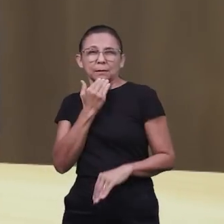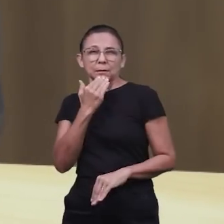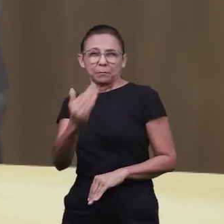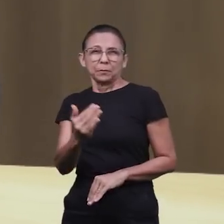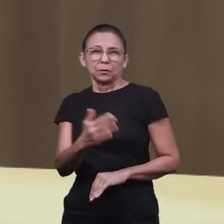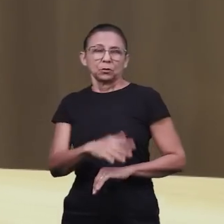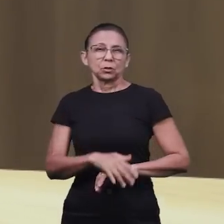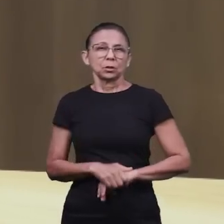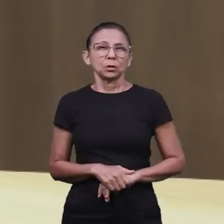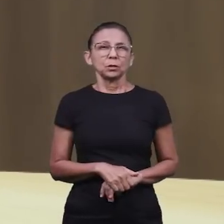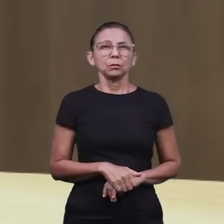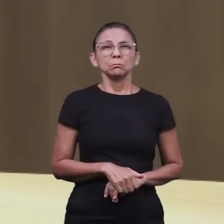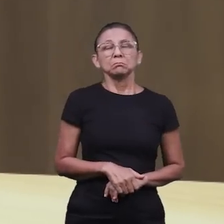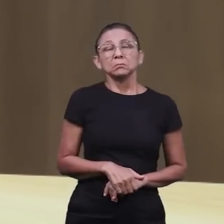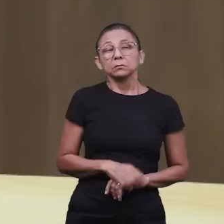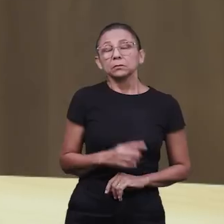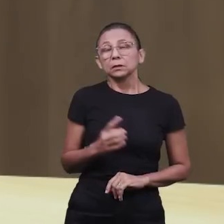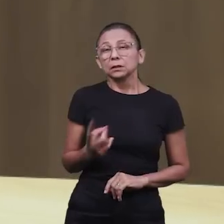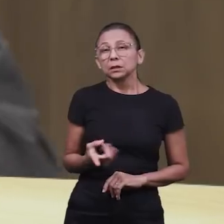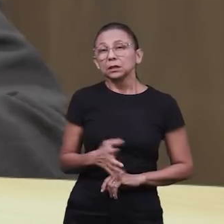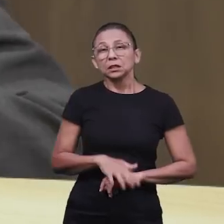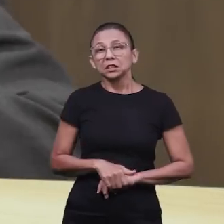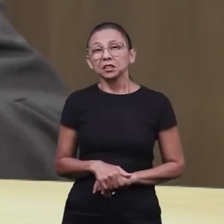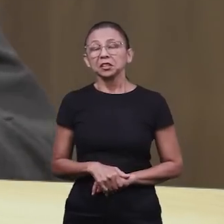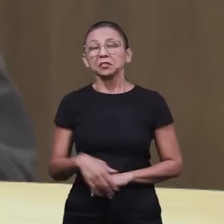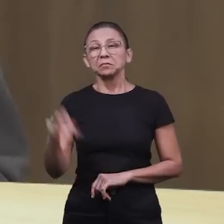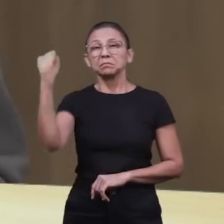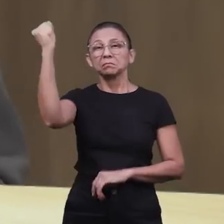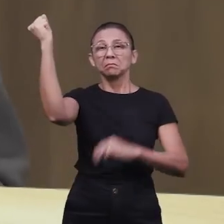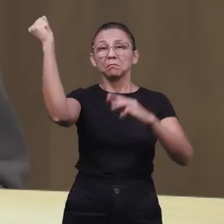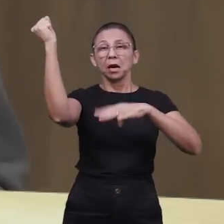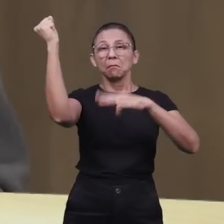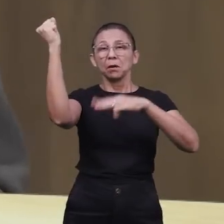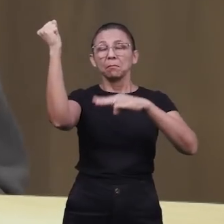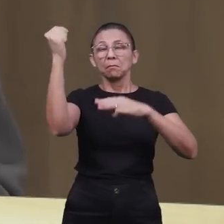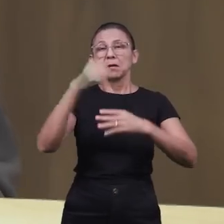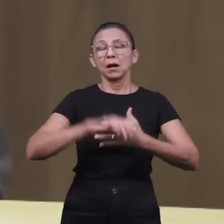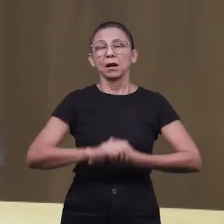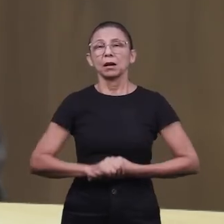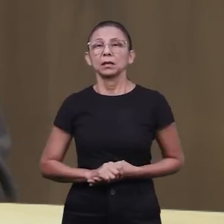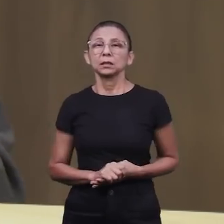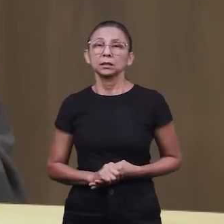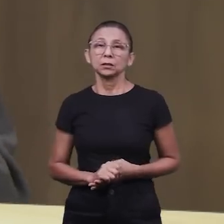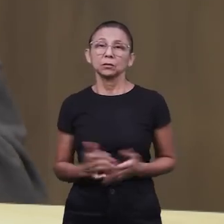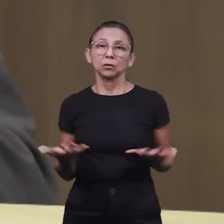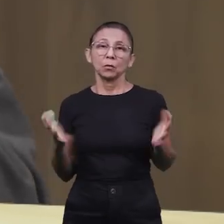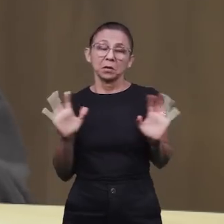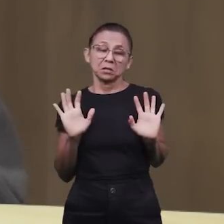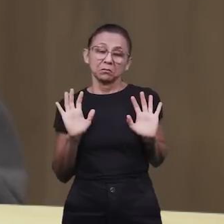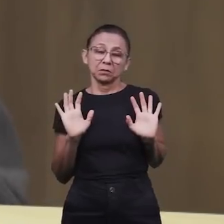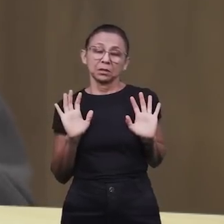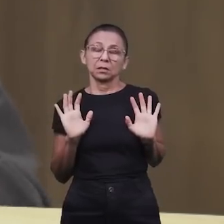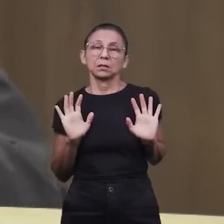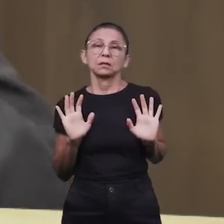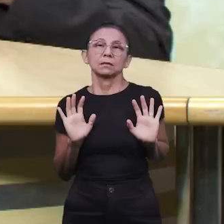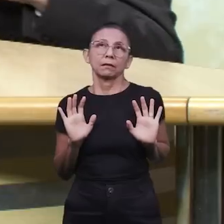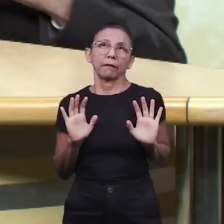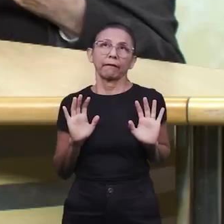ele poderia sentar num trono e pedir adoração, mas ele preferiu fazer de forma indireta, mostrando a